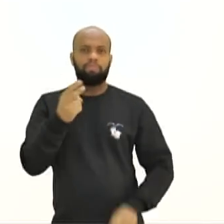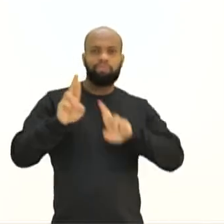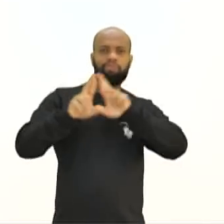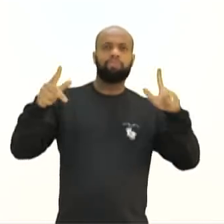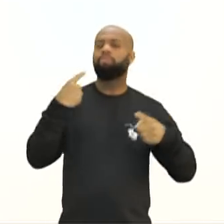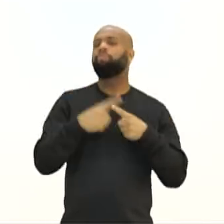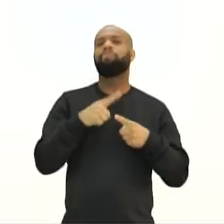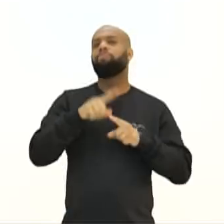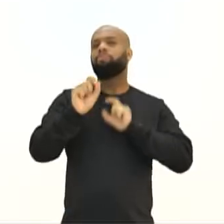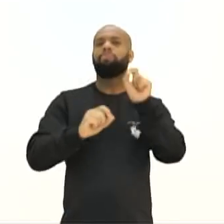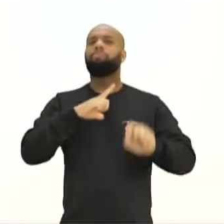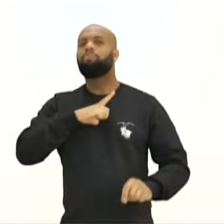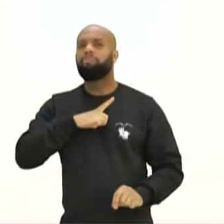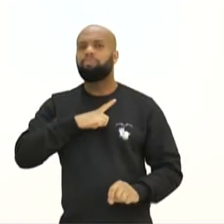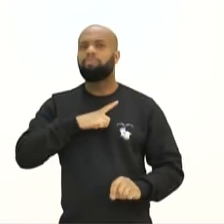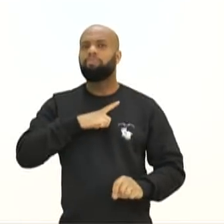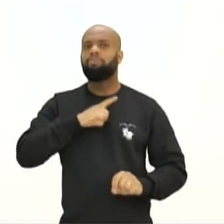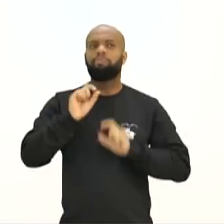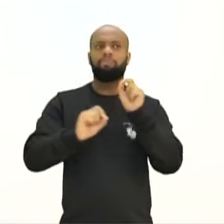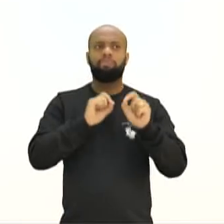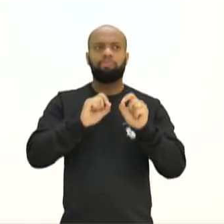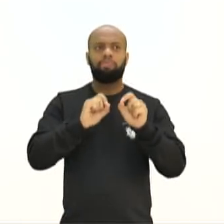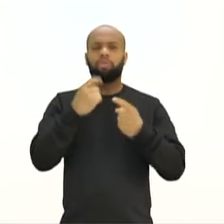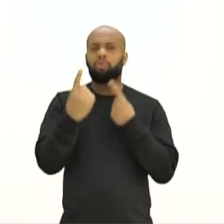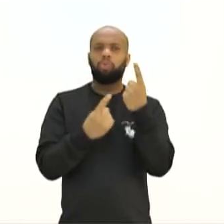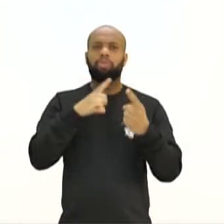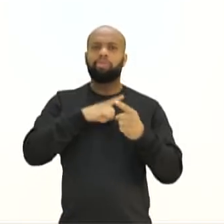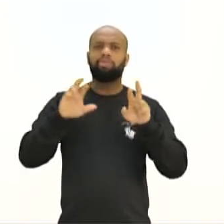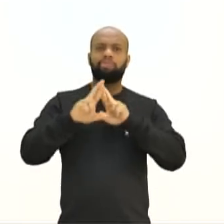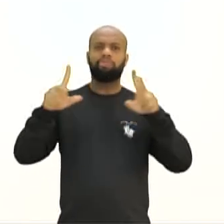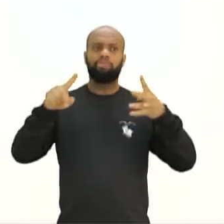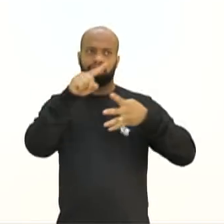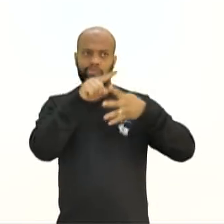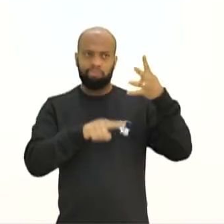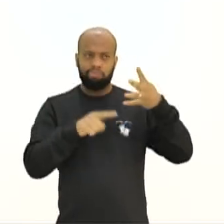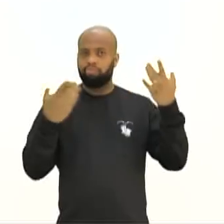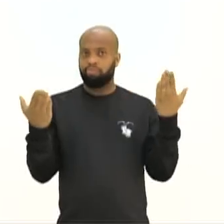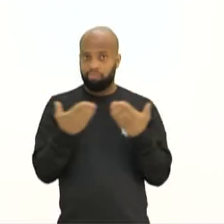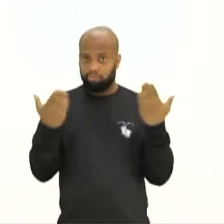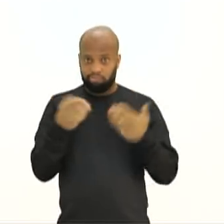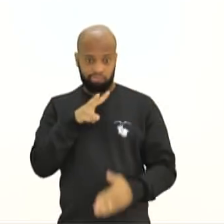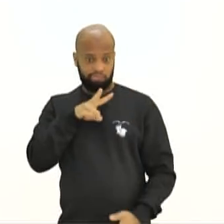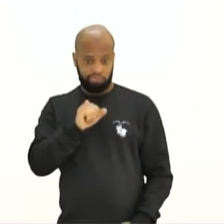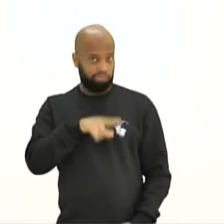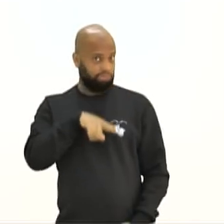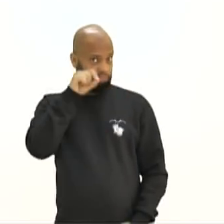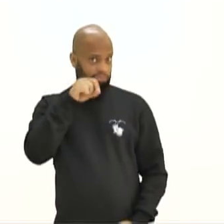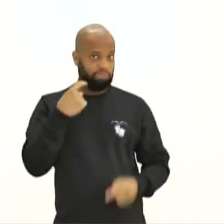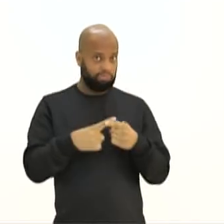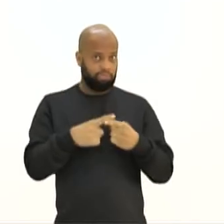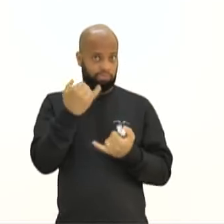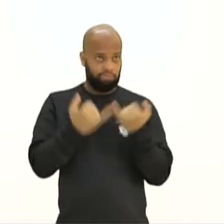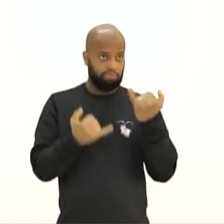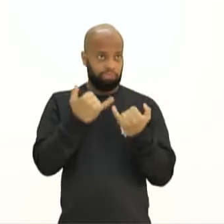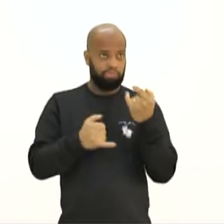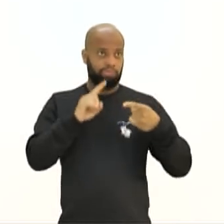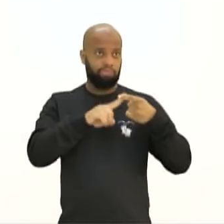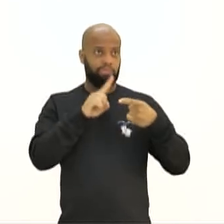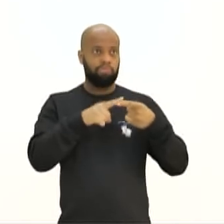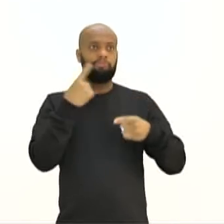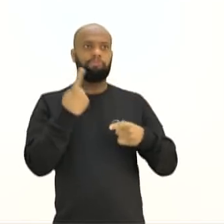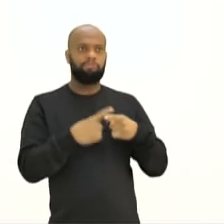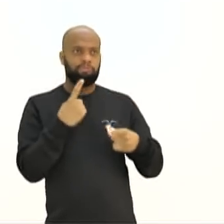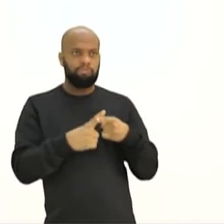tão diferentes, né? Principalmente, qual é essa diferença? Porque ambas são muito parecidas. Então, nós temos na letra